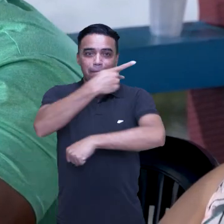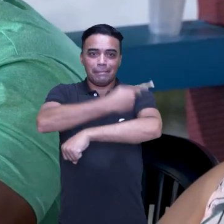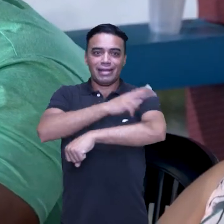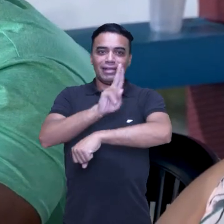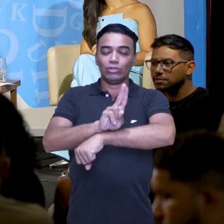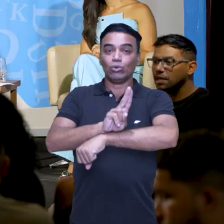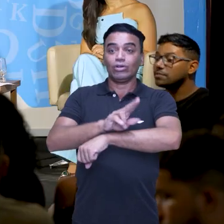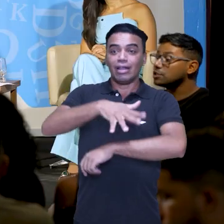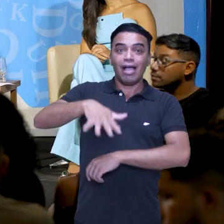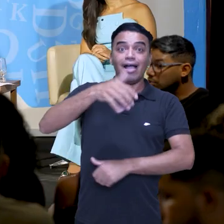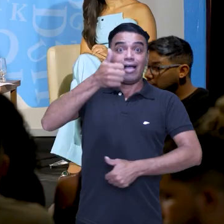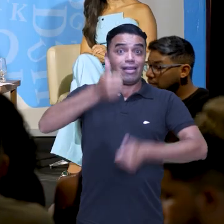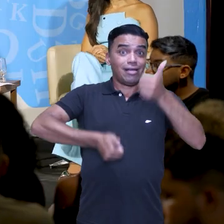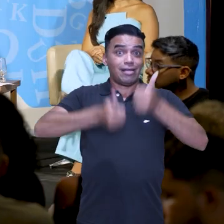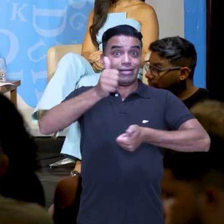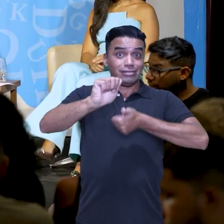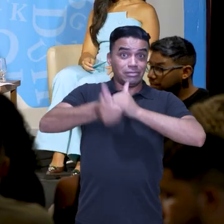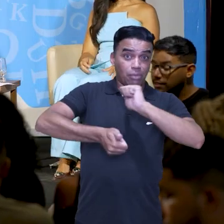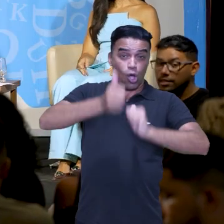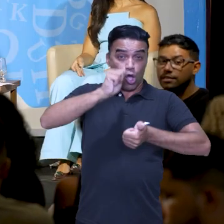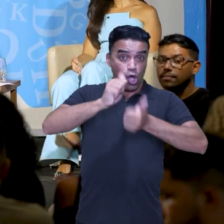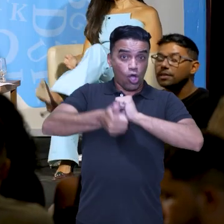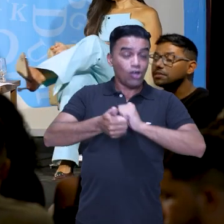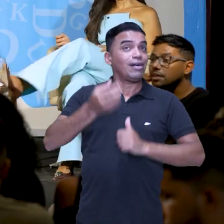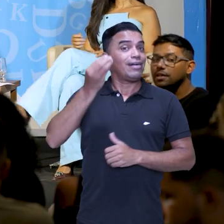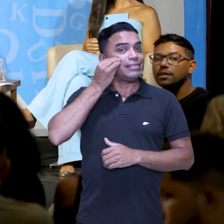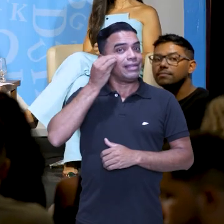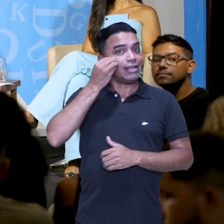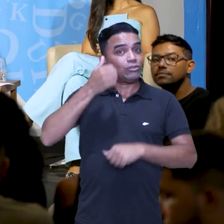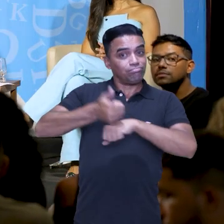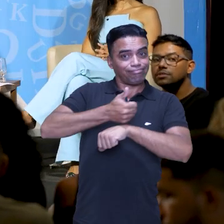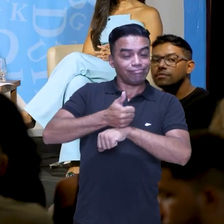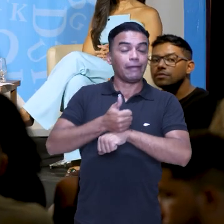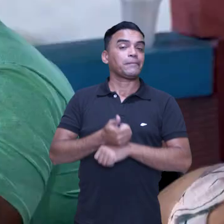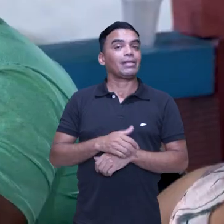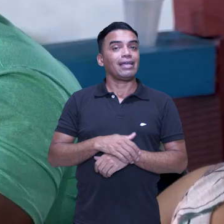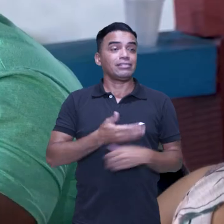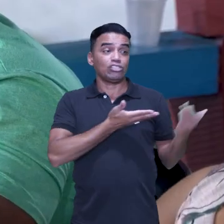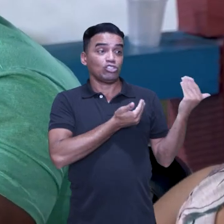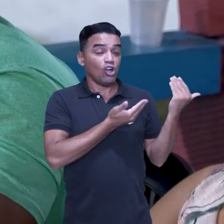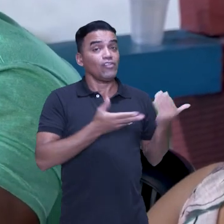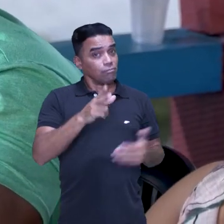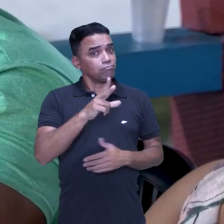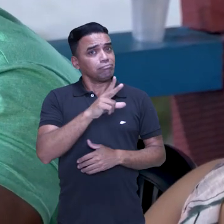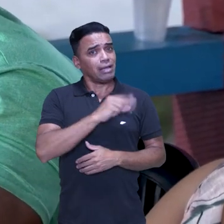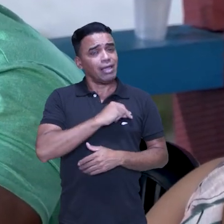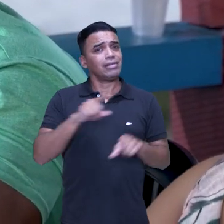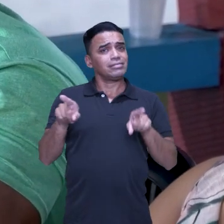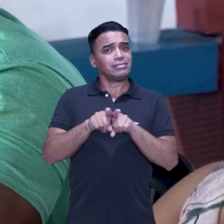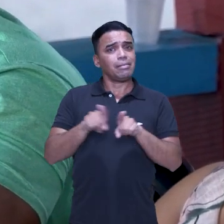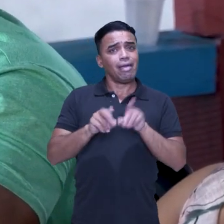área desportiva, que são jogadores de futebol, que estão tentando carreira. E esses garotos merecem também estarem